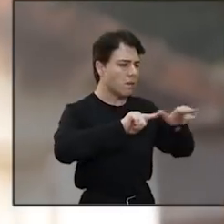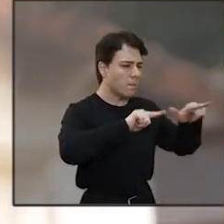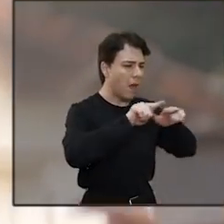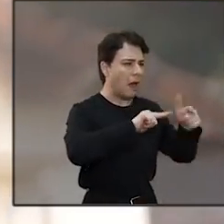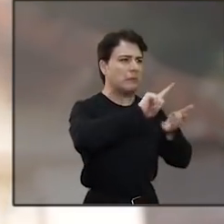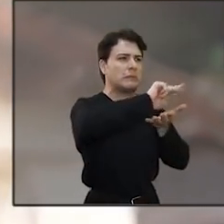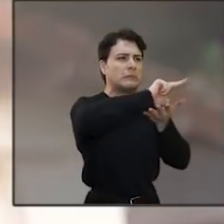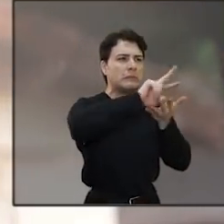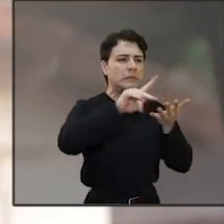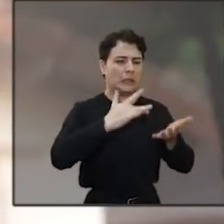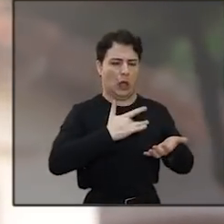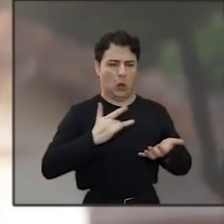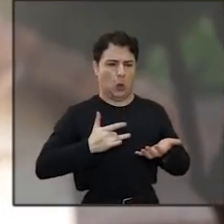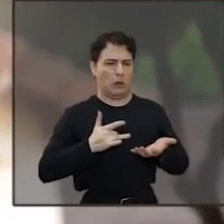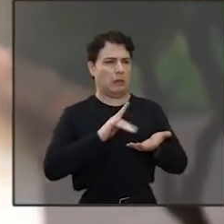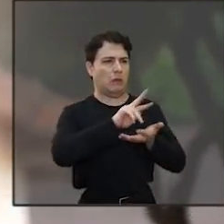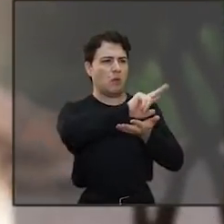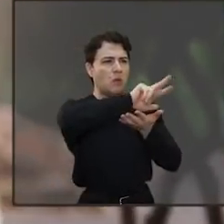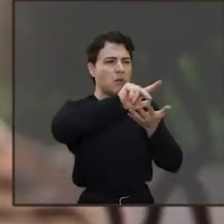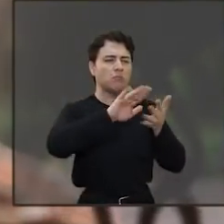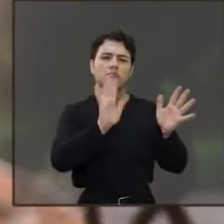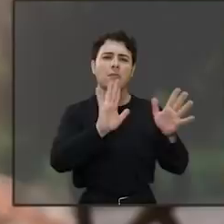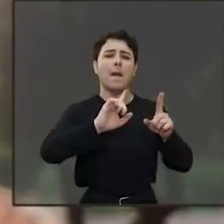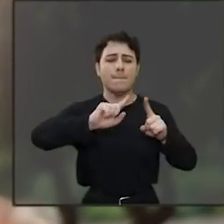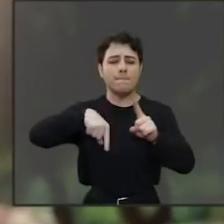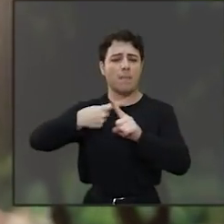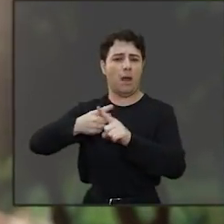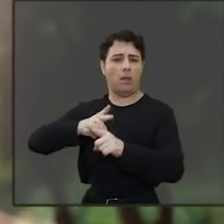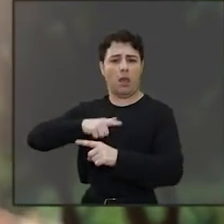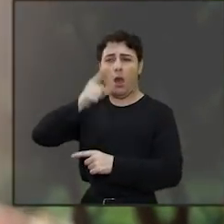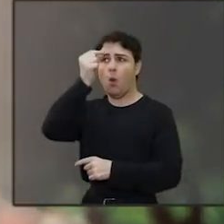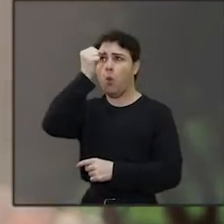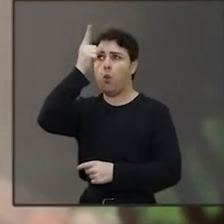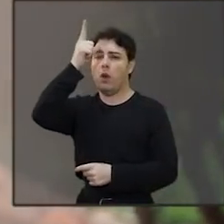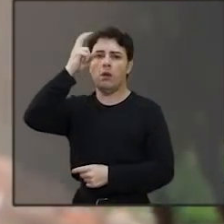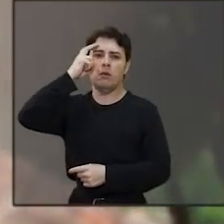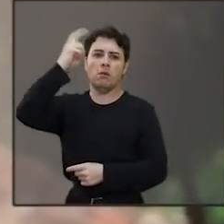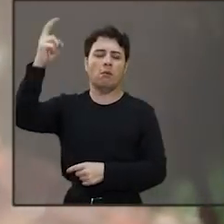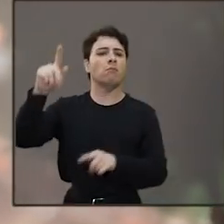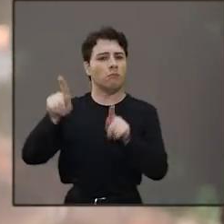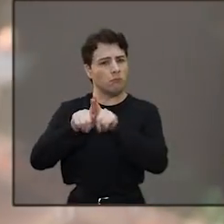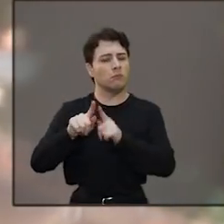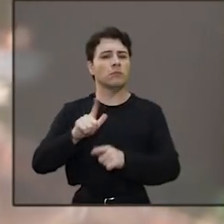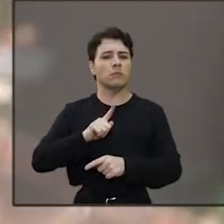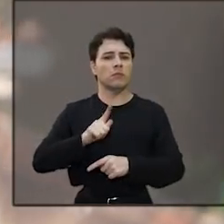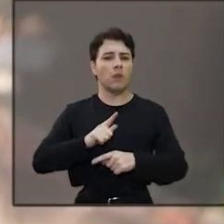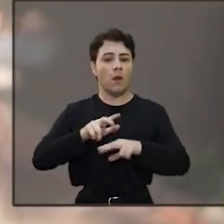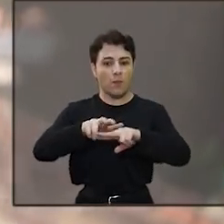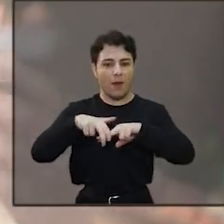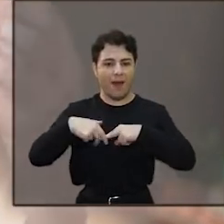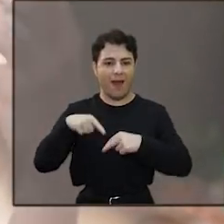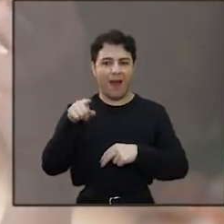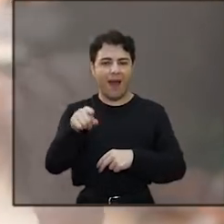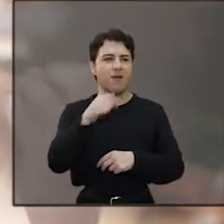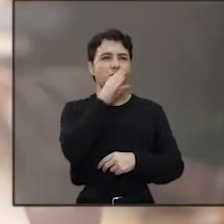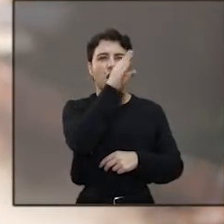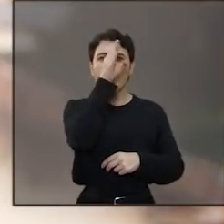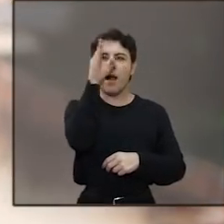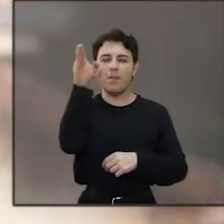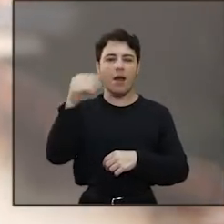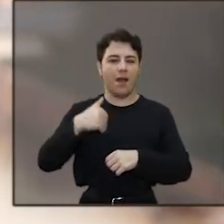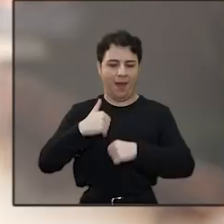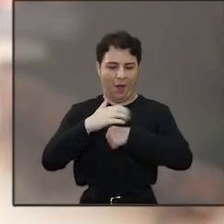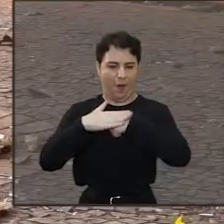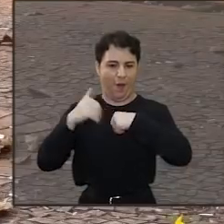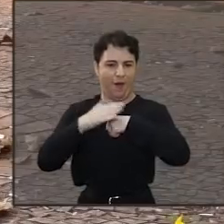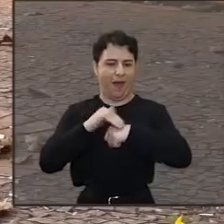bem-estar só de infraestrutura, é o bem-estar cultural também. Isso enriquece muito a vida da pessoa na cidade e faz ela criar um carinho grande